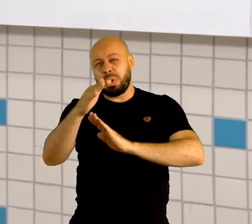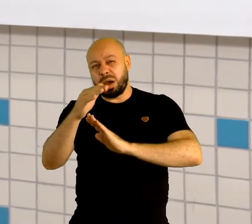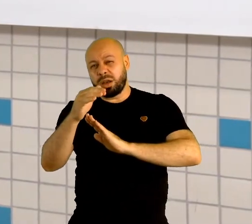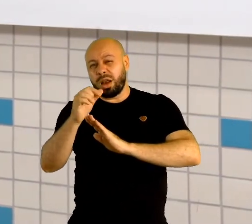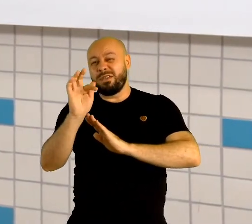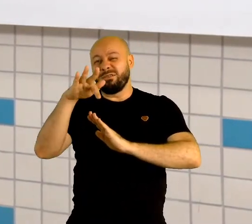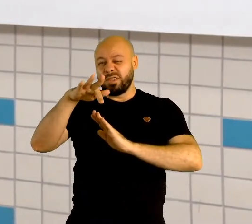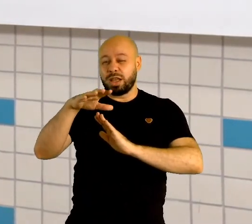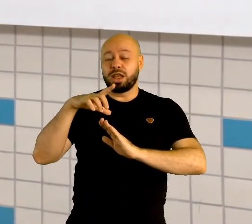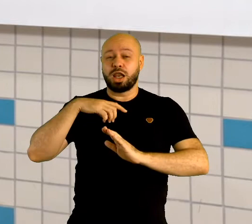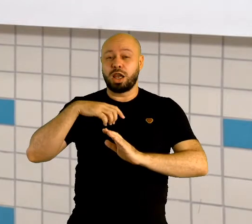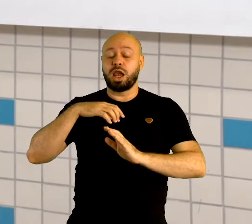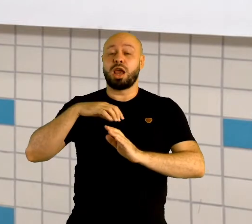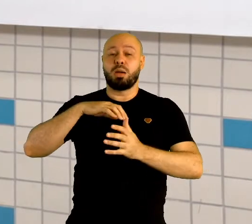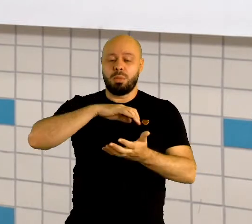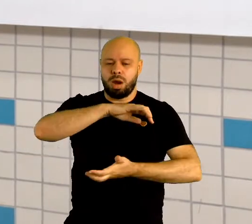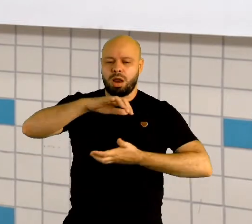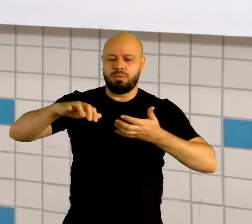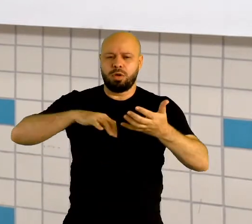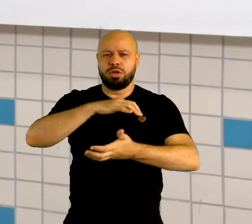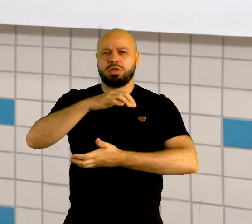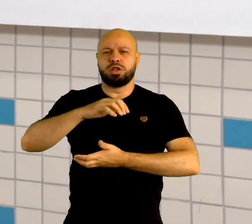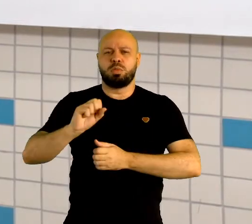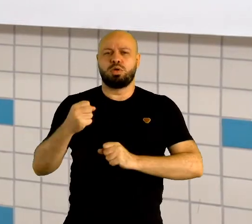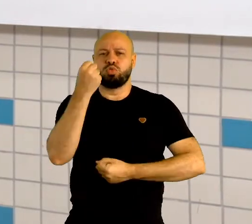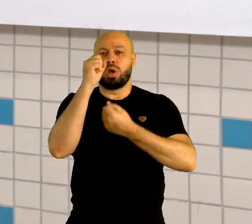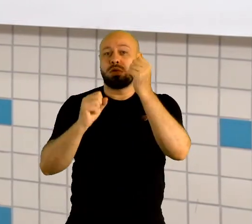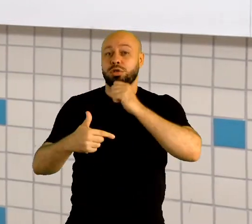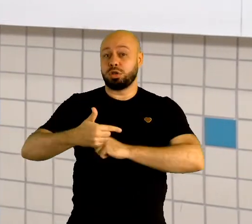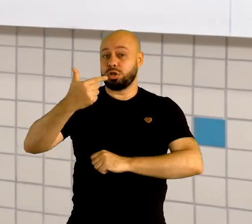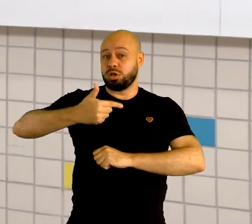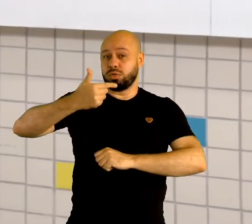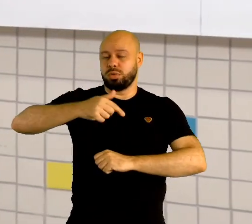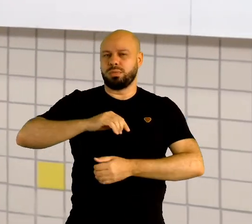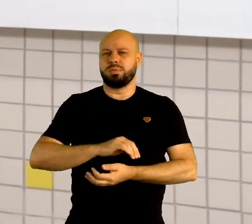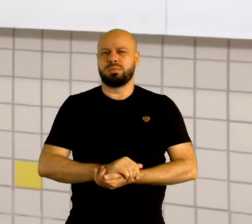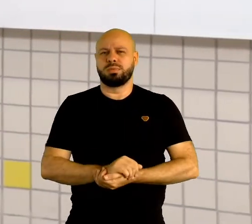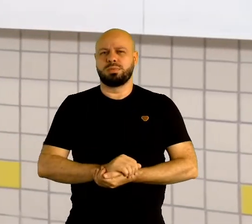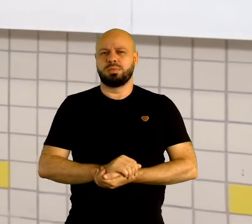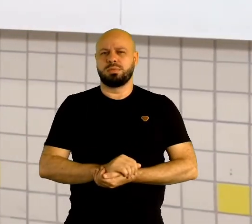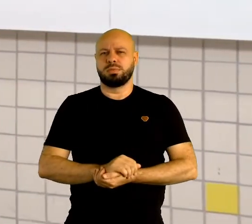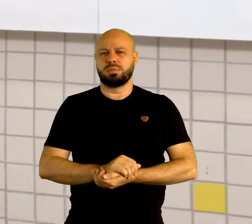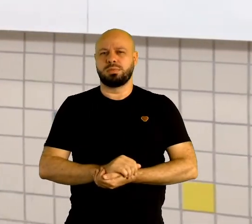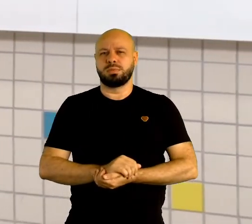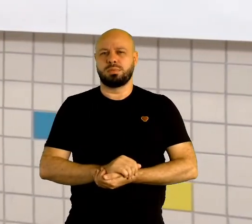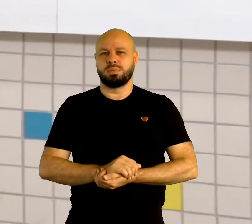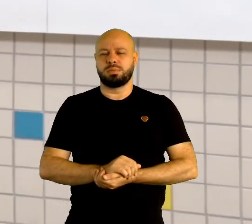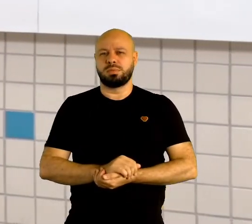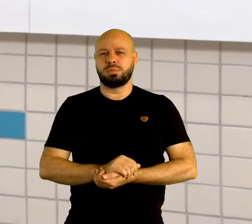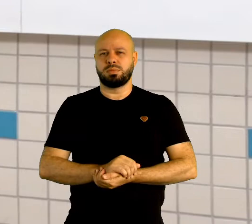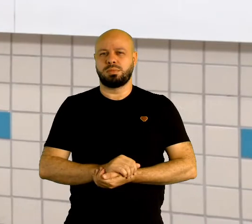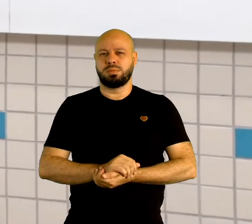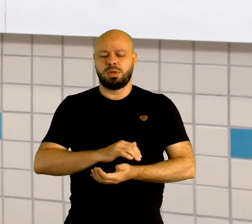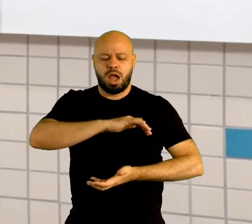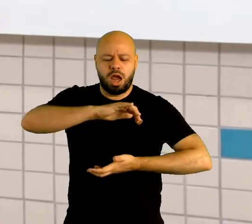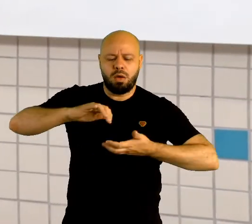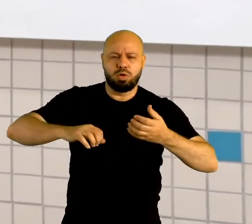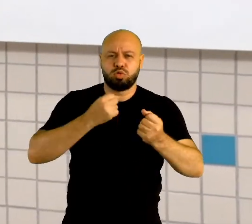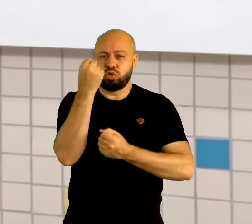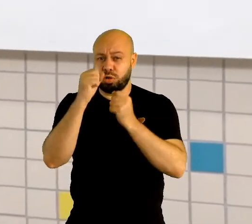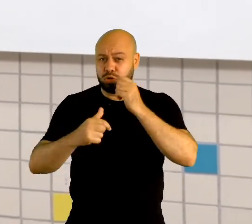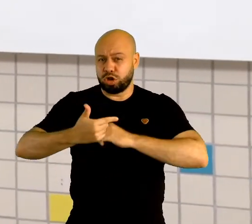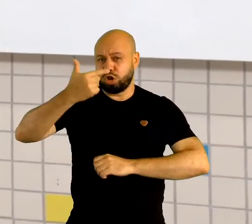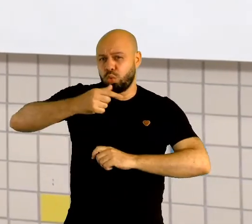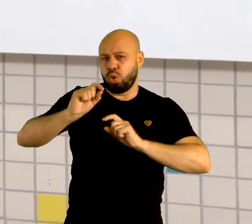segunda revolução industrial, alunos. A segunda revolução industrial, ela é